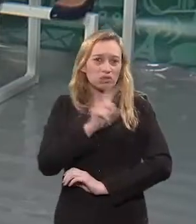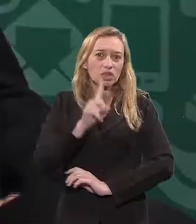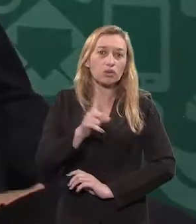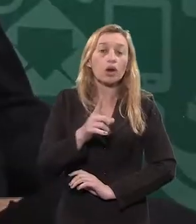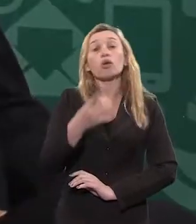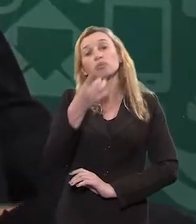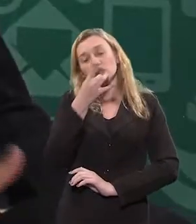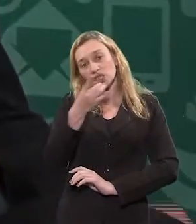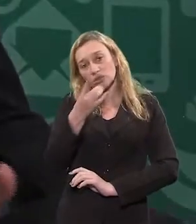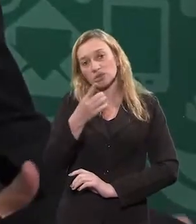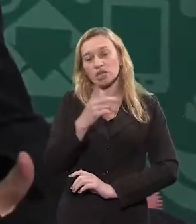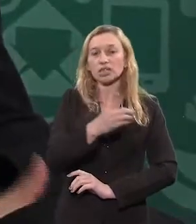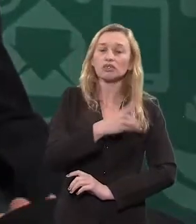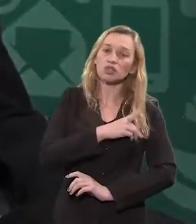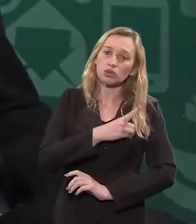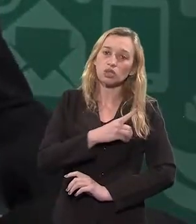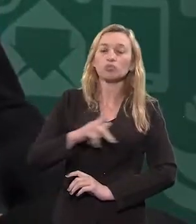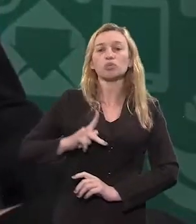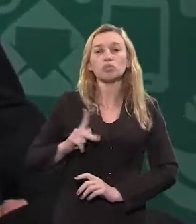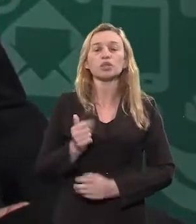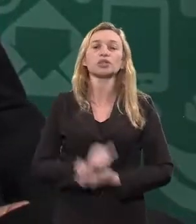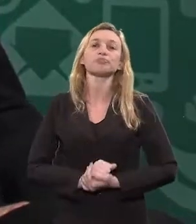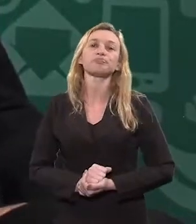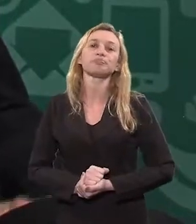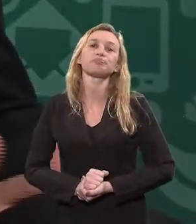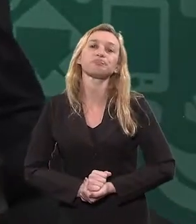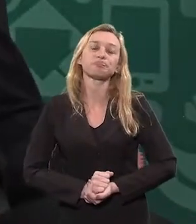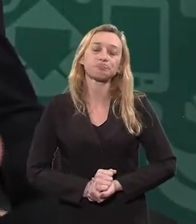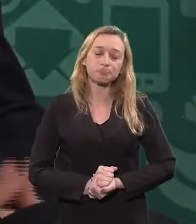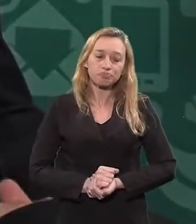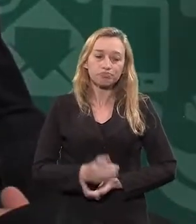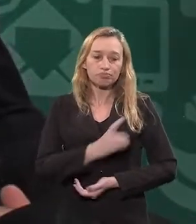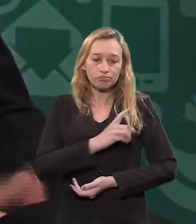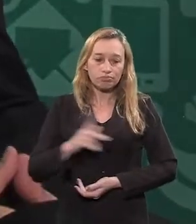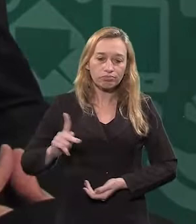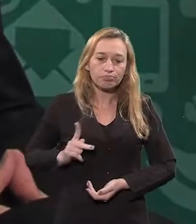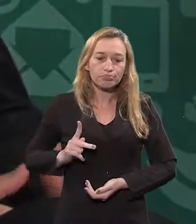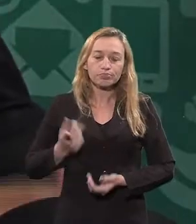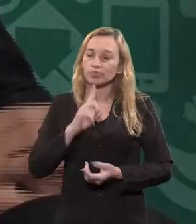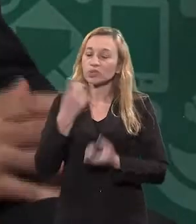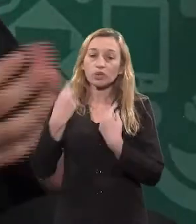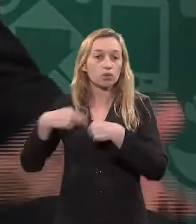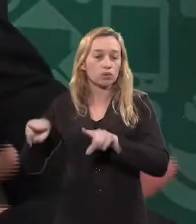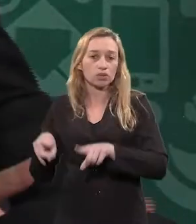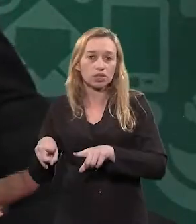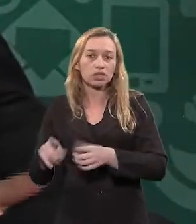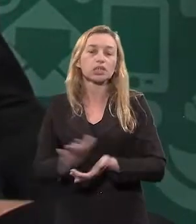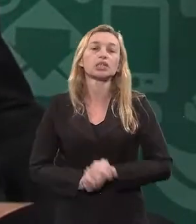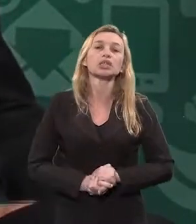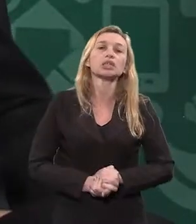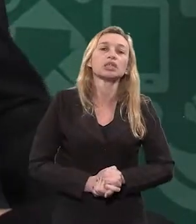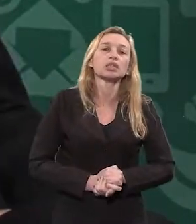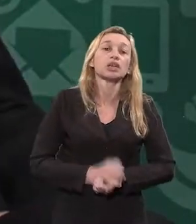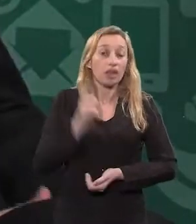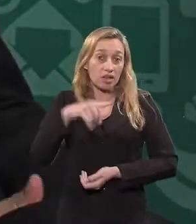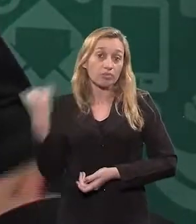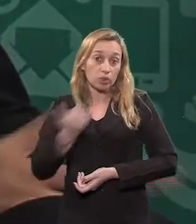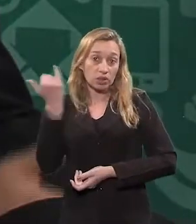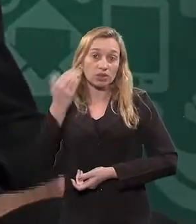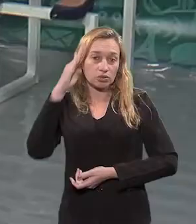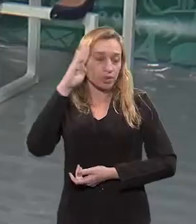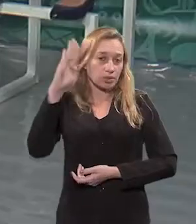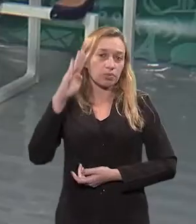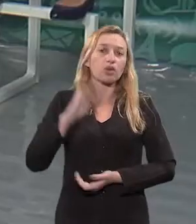opinião, na verdade a opinião da Defensoria Pública, né? É claro que a Defensoria Pública não é contra a ordenação urbana. Ela